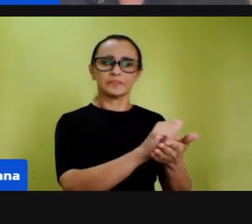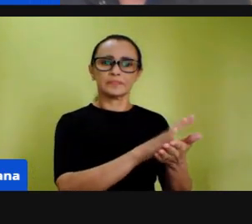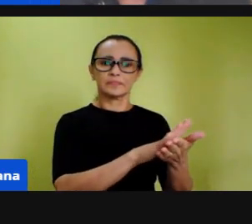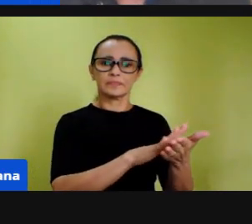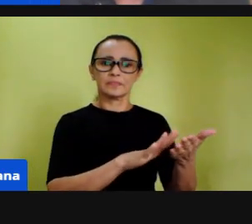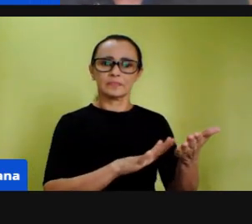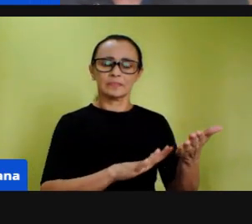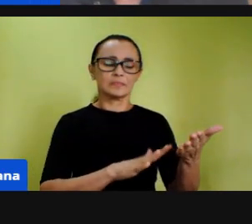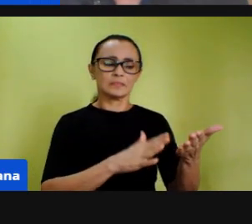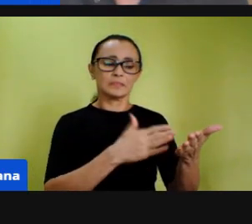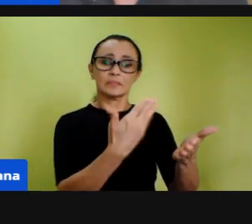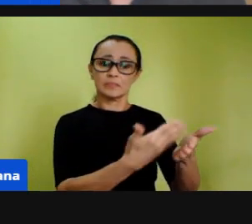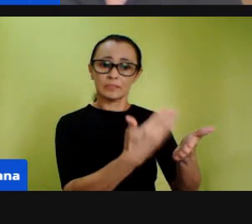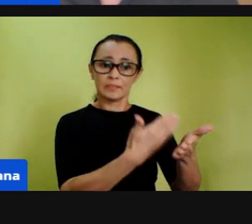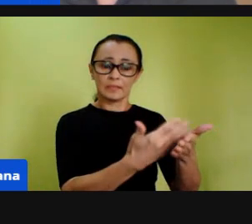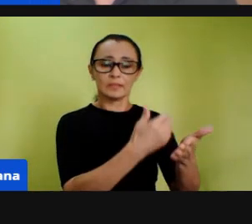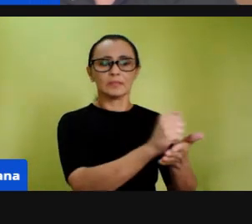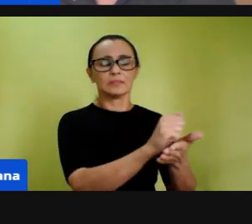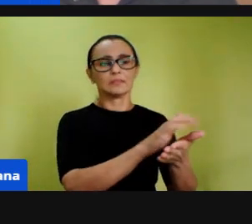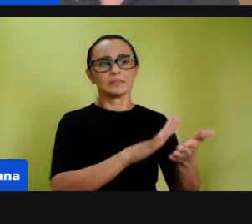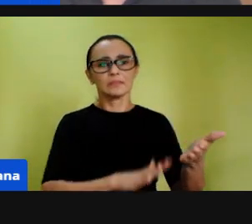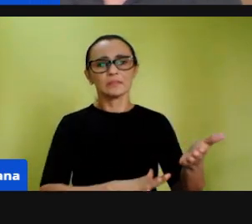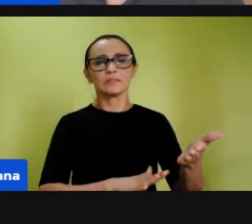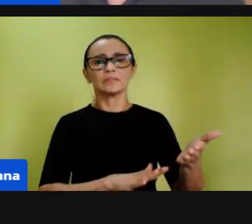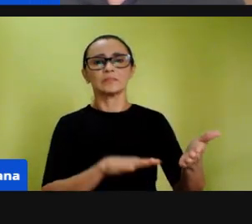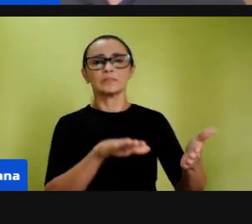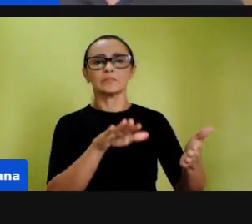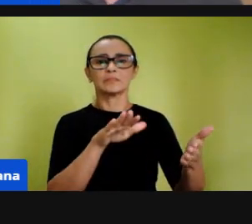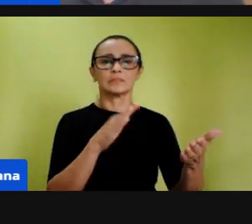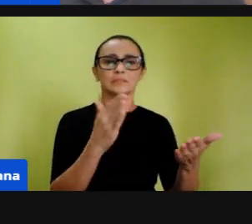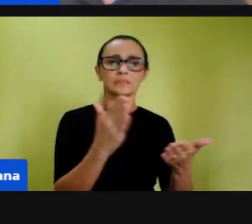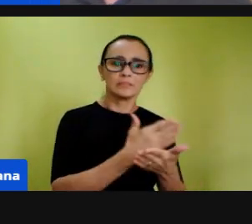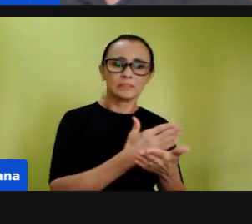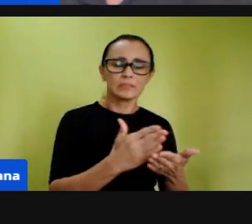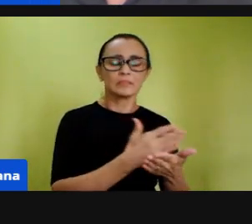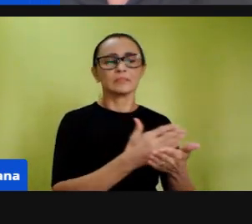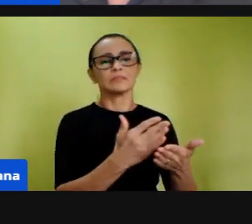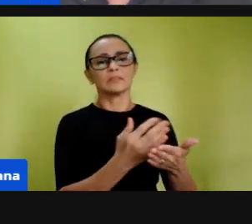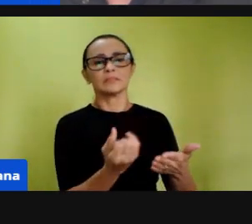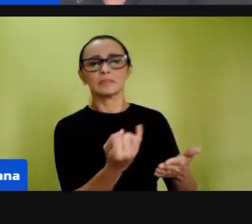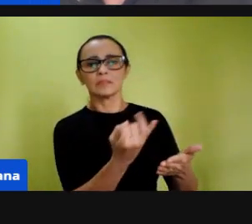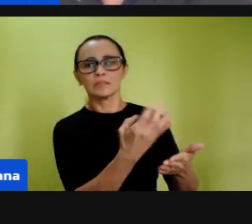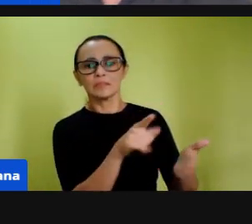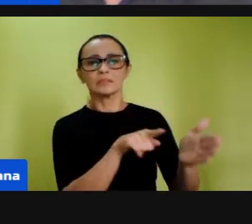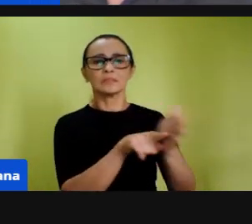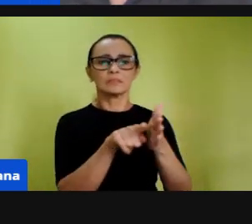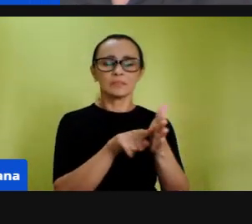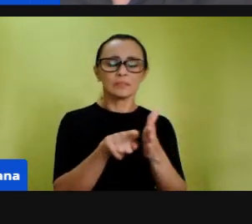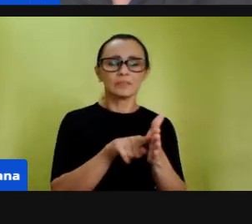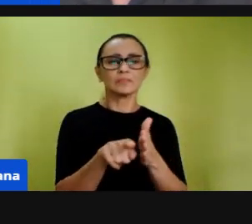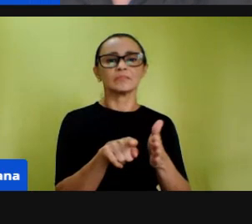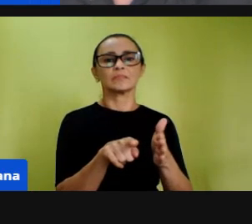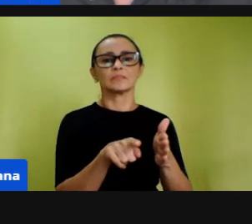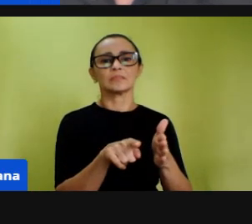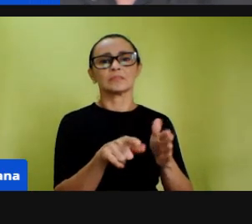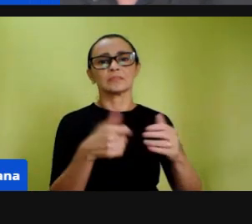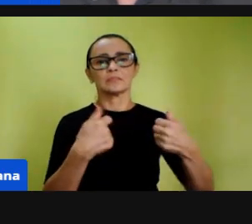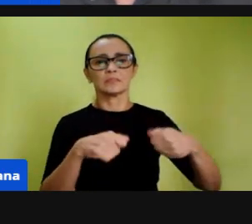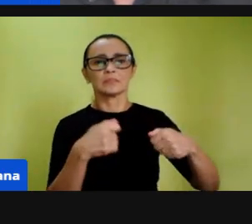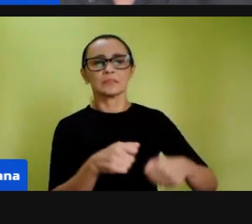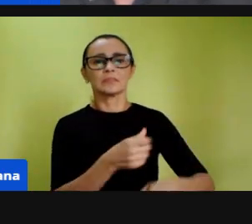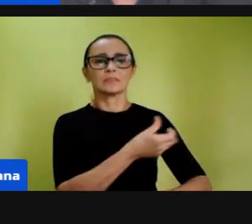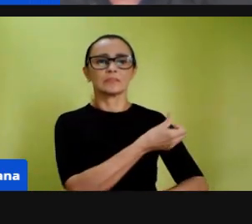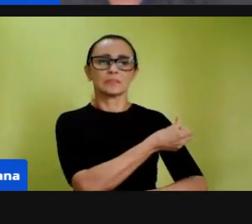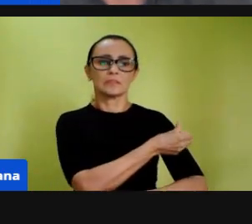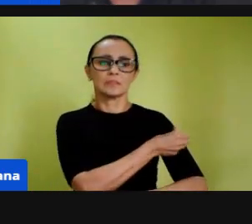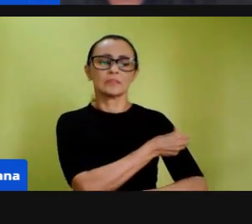variavam, dependendo da turma, de números de questões, né, nós temos caderno no sexto ano com